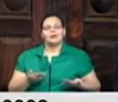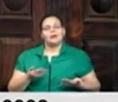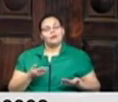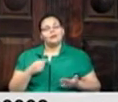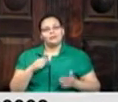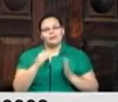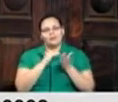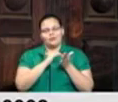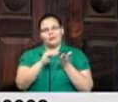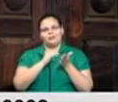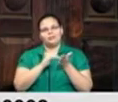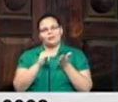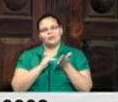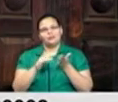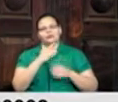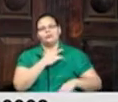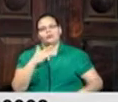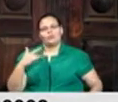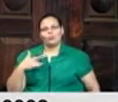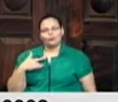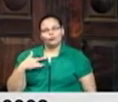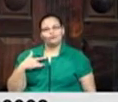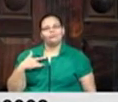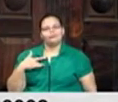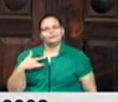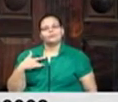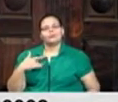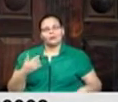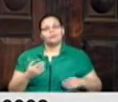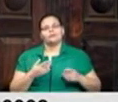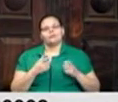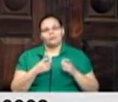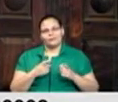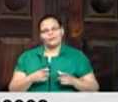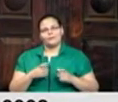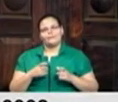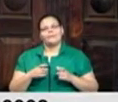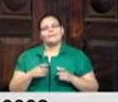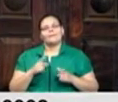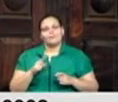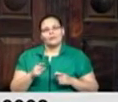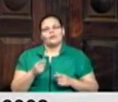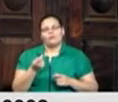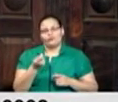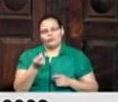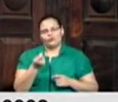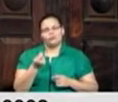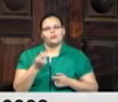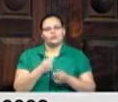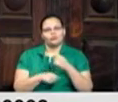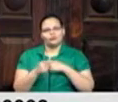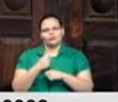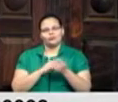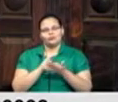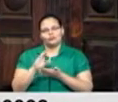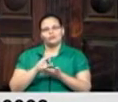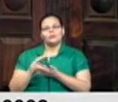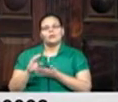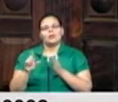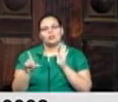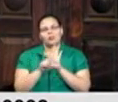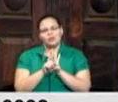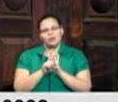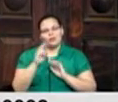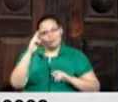A Secretaria de Saúde, na área dos investimentos, que pela lei